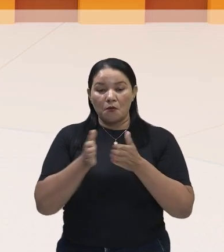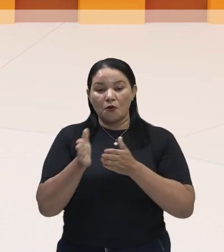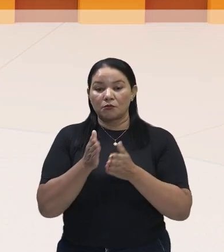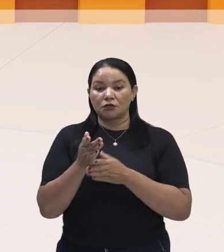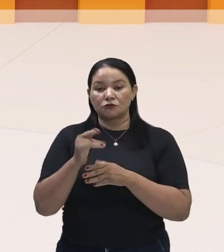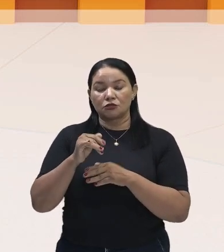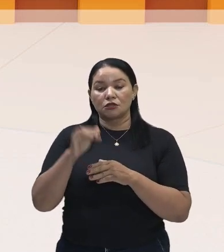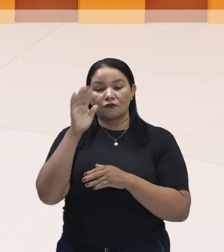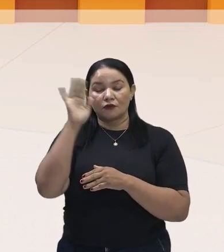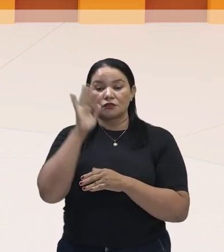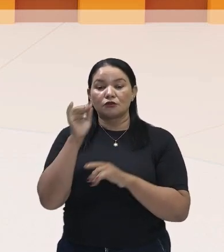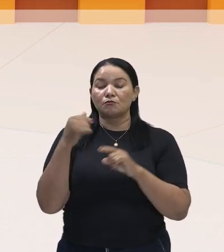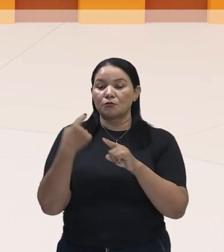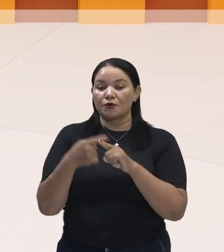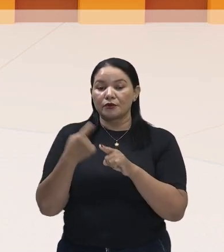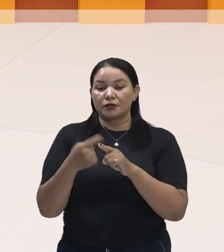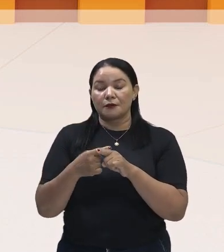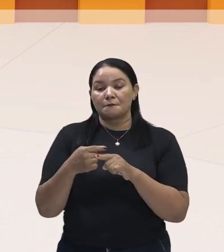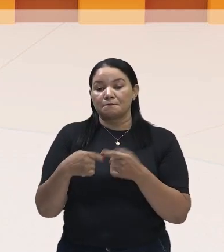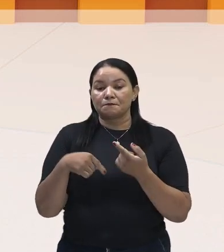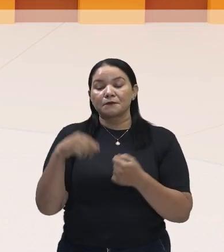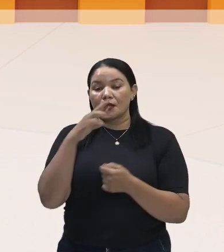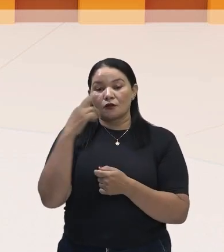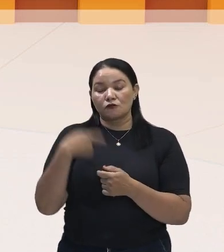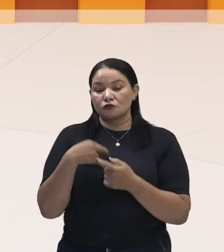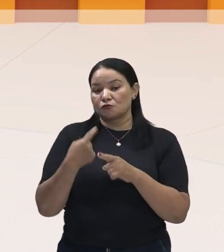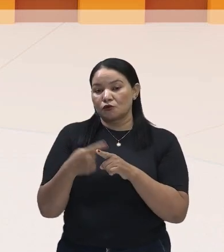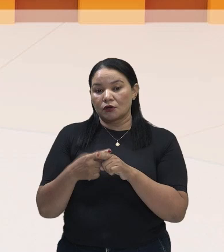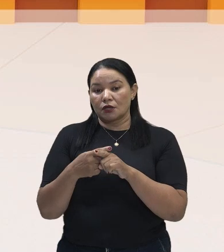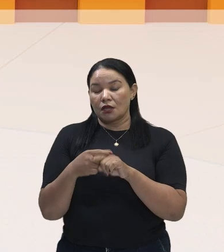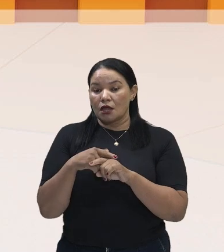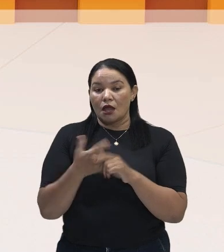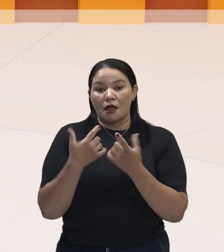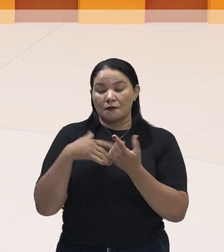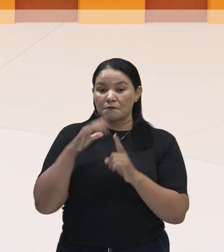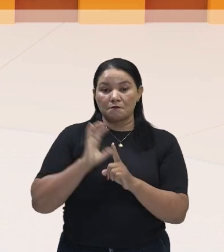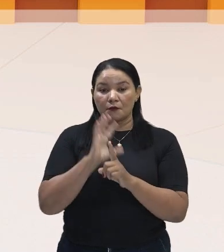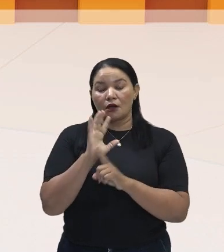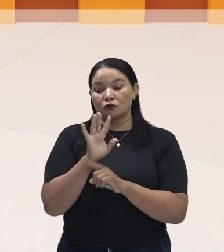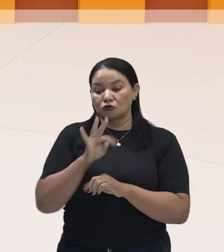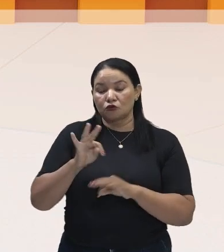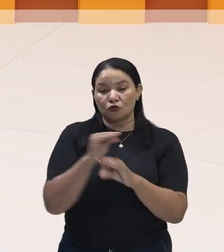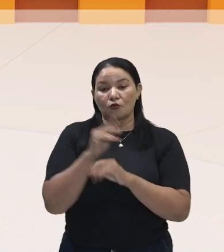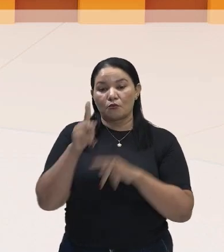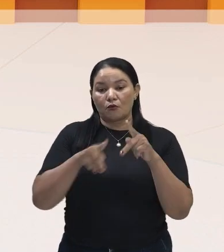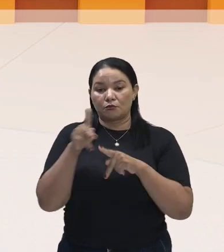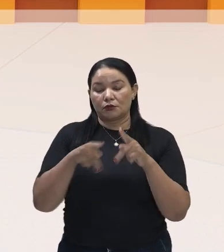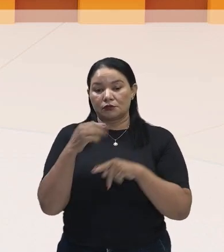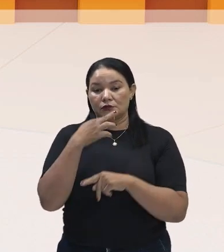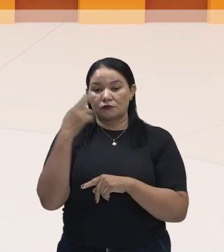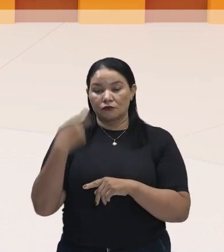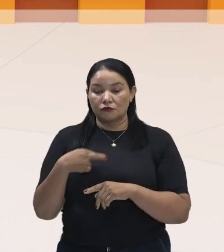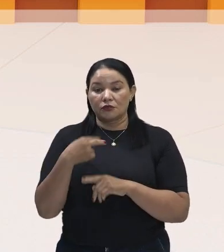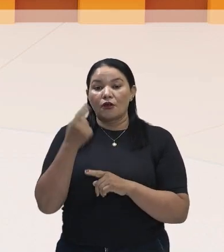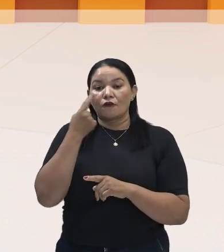Rússia. Por quê? Porque vai chocar toda a população russa e vai deixar muito evidente a